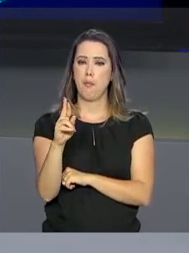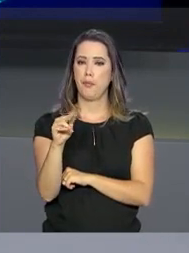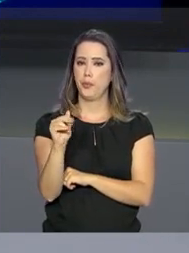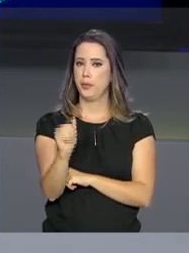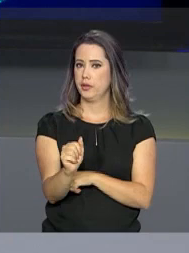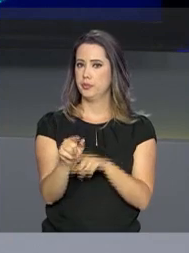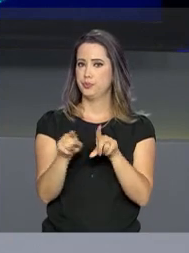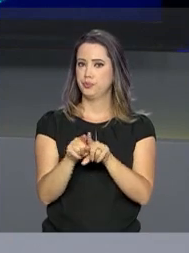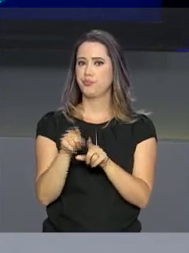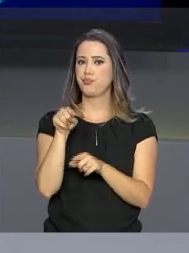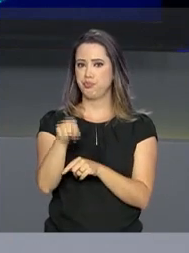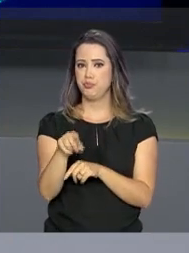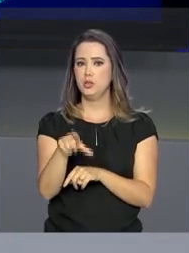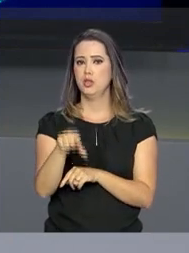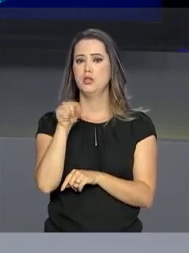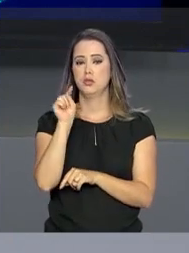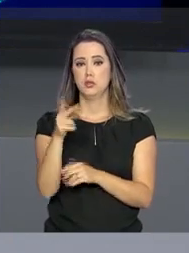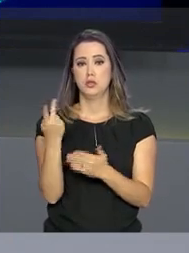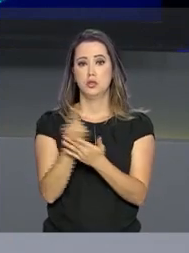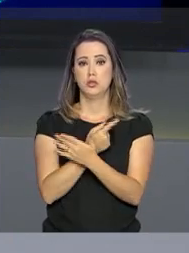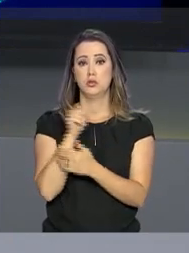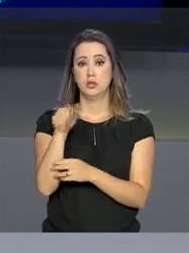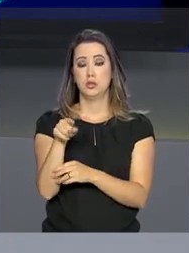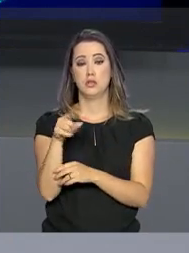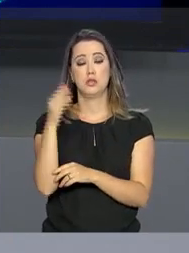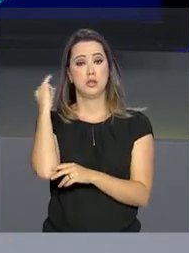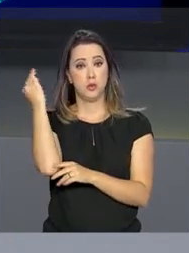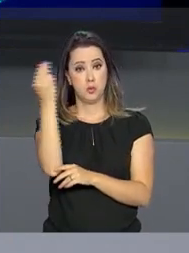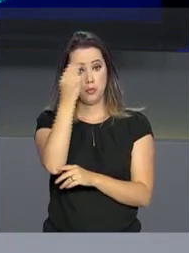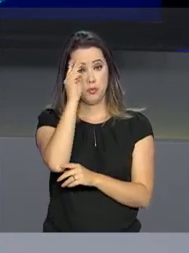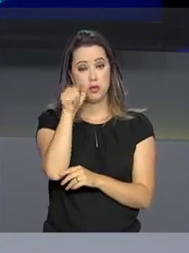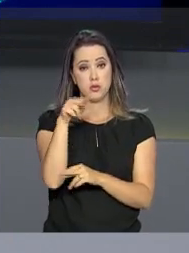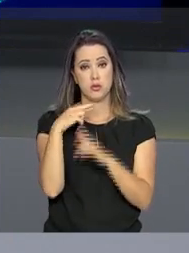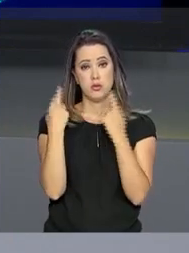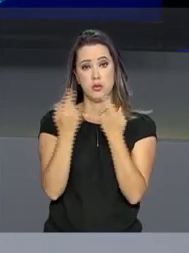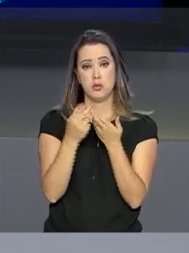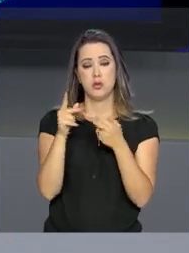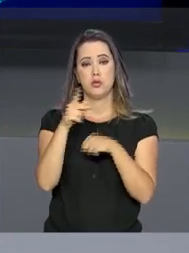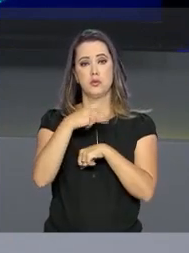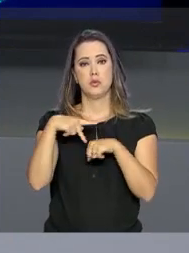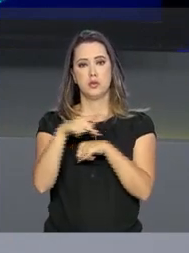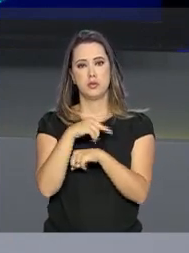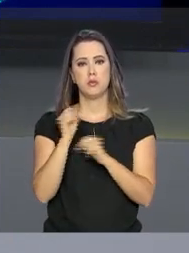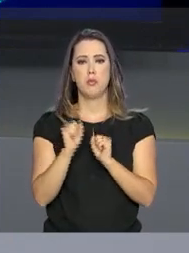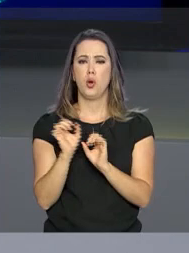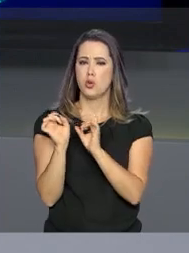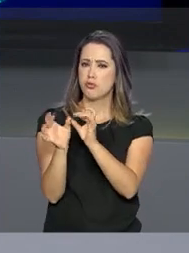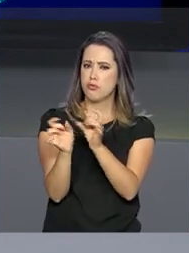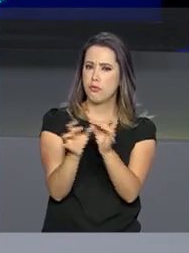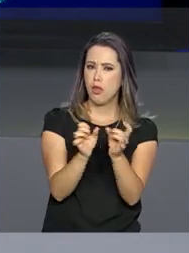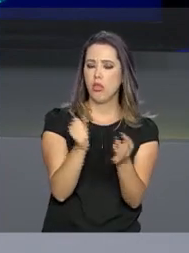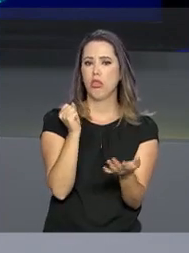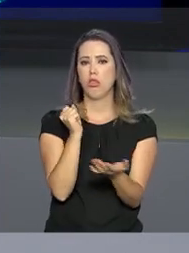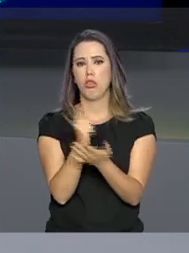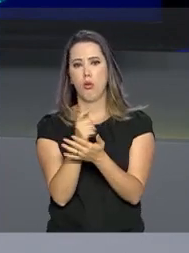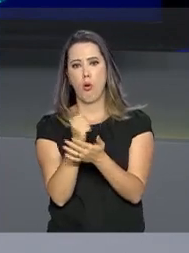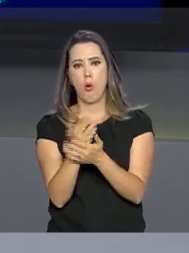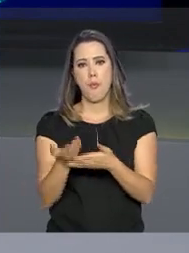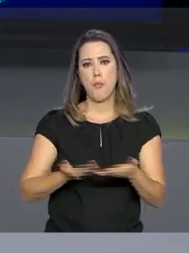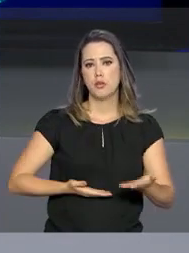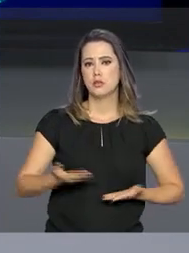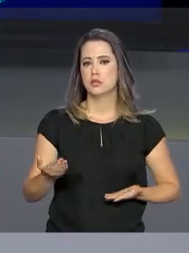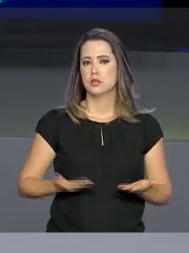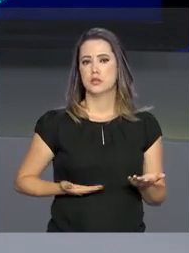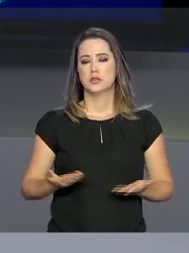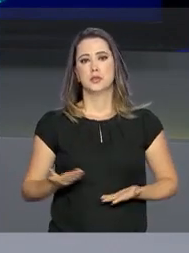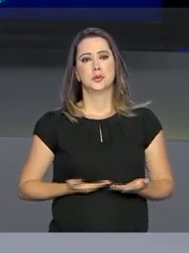os representantes dos países envolvidos o futuro acordo comercial deverá incluir comércio de bens e serviços investimentos e